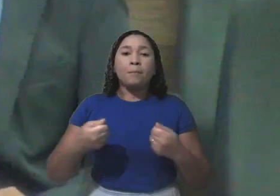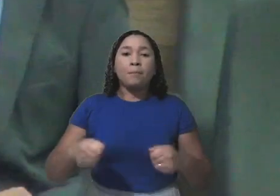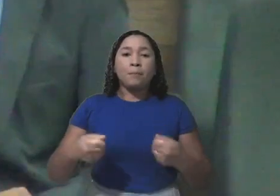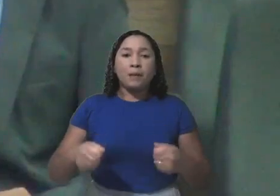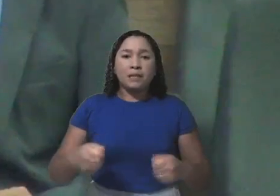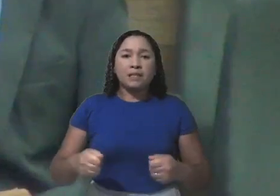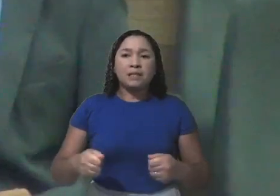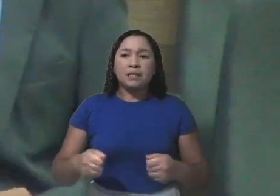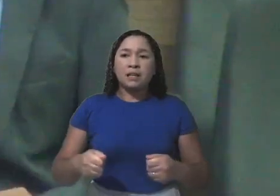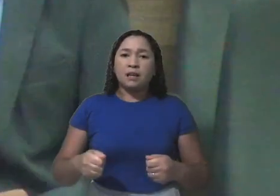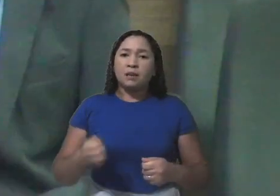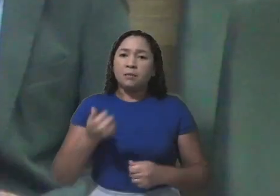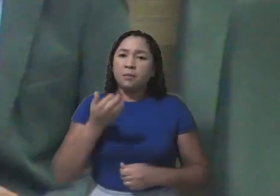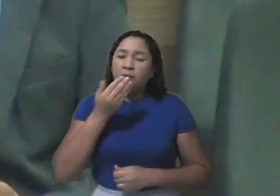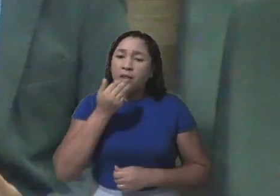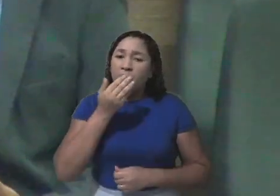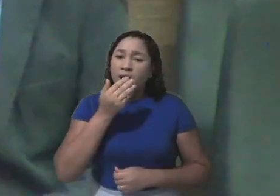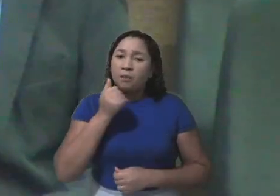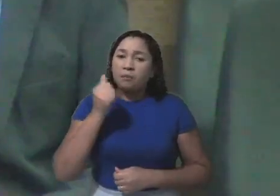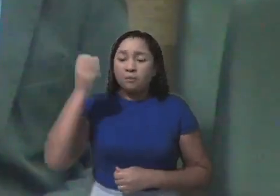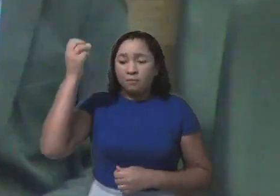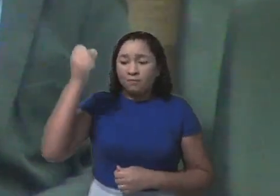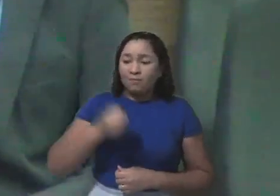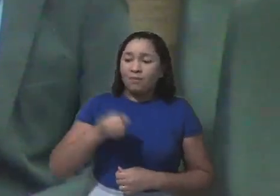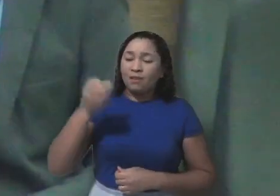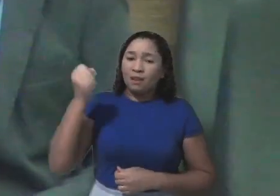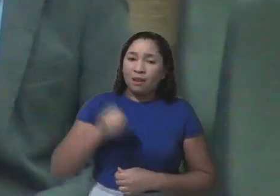de alimento, de leite materno.